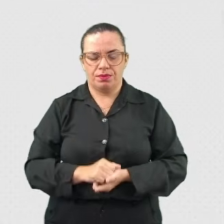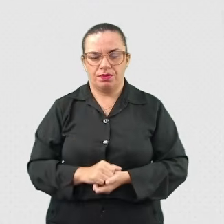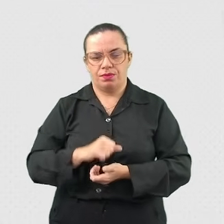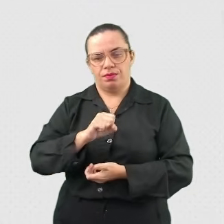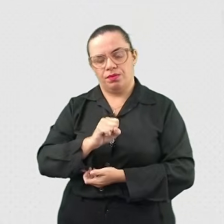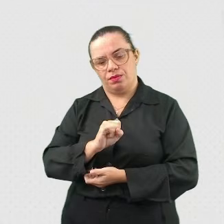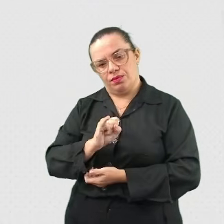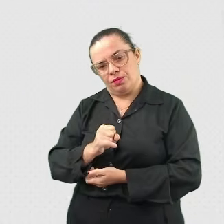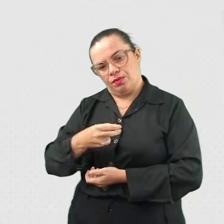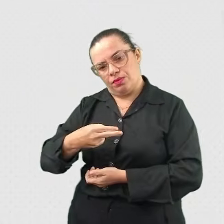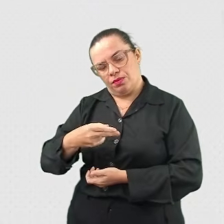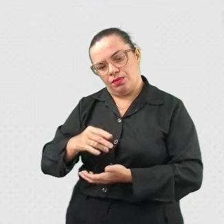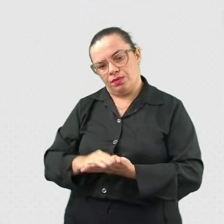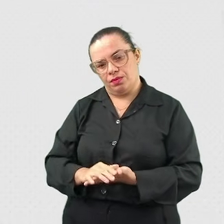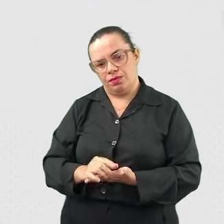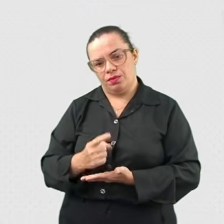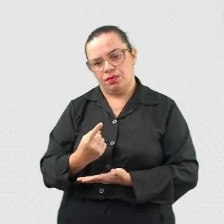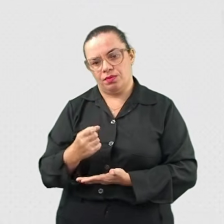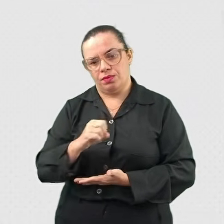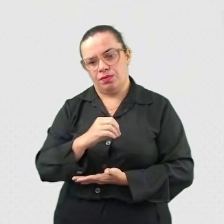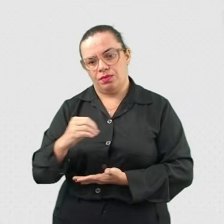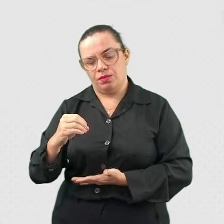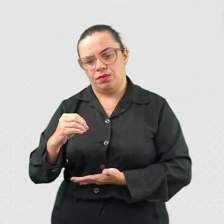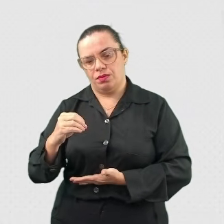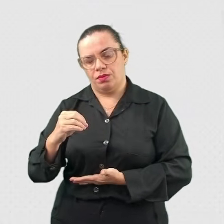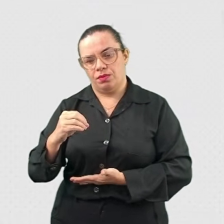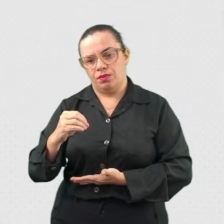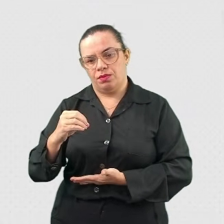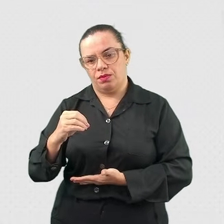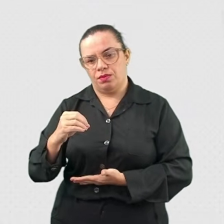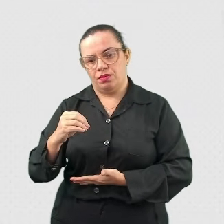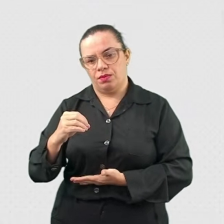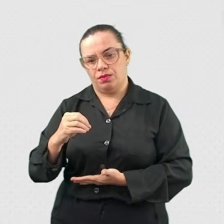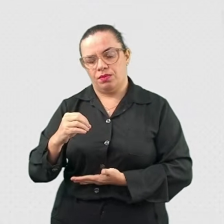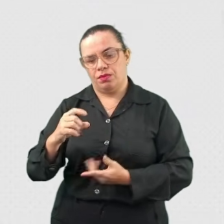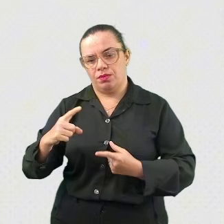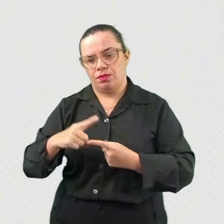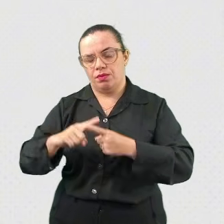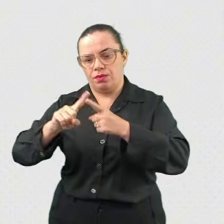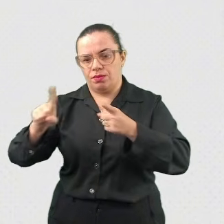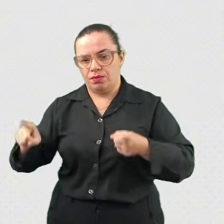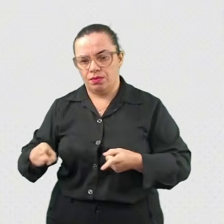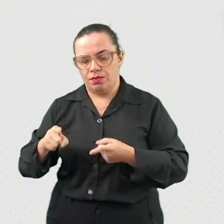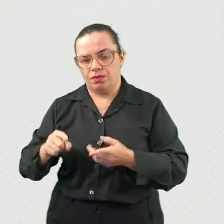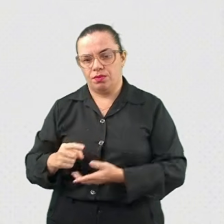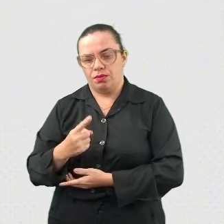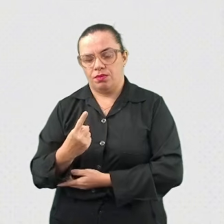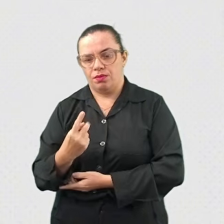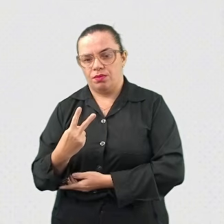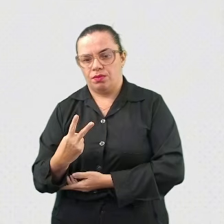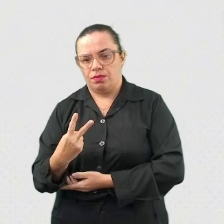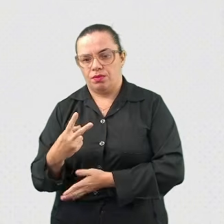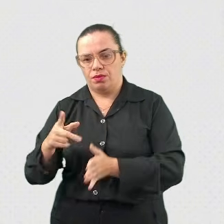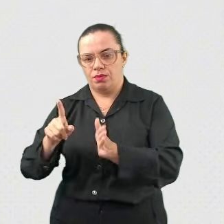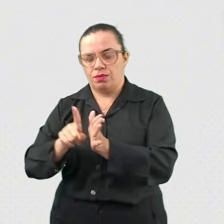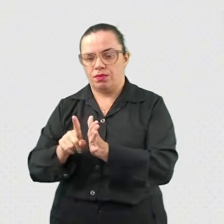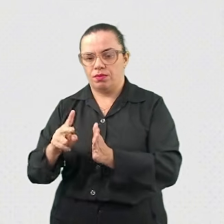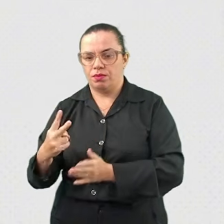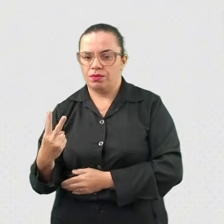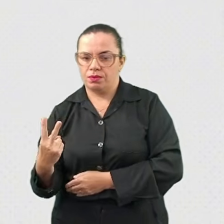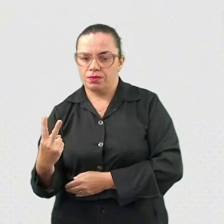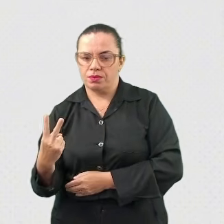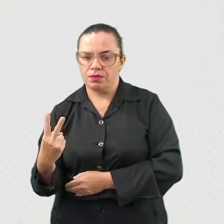ângulos internos vai ser igual a 180 graus, multiplicado por 12, menos